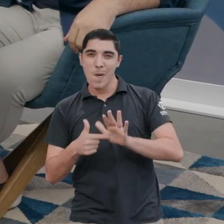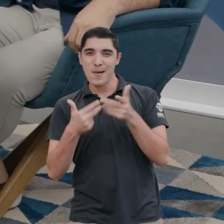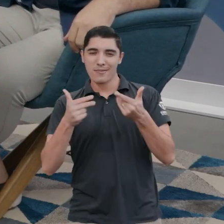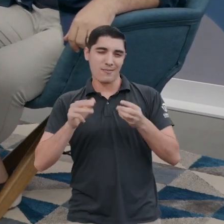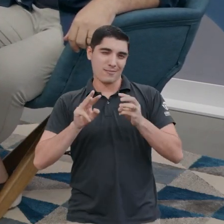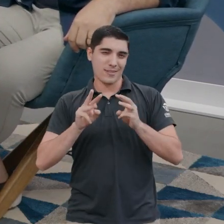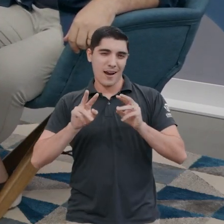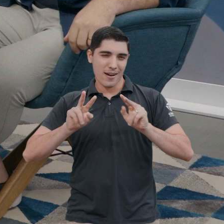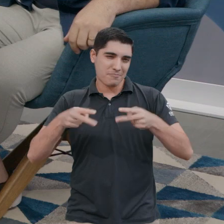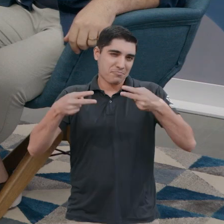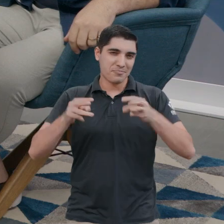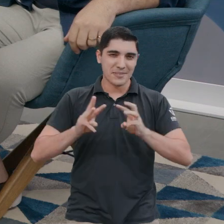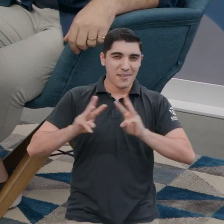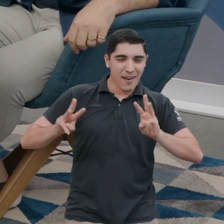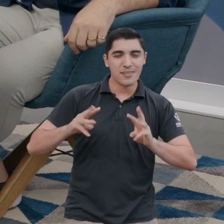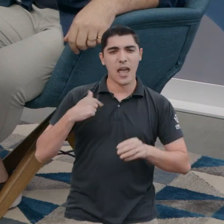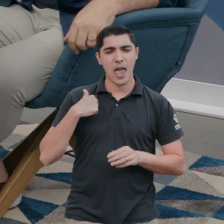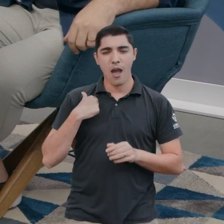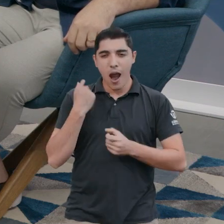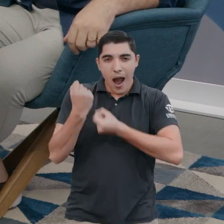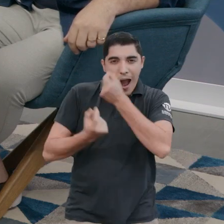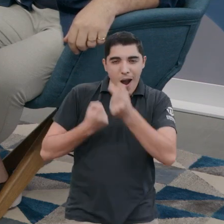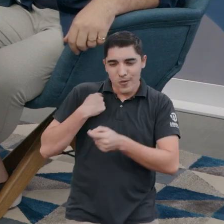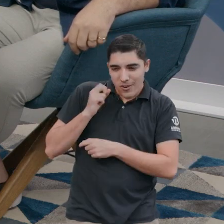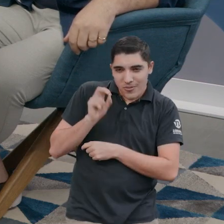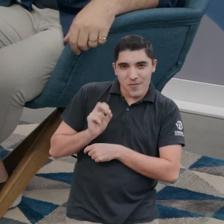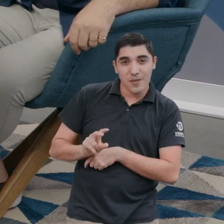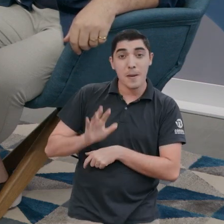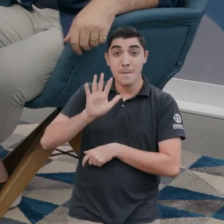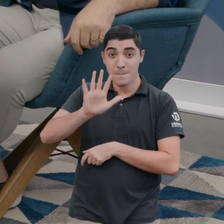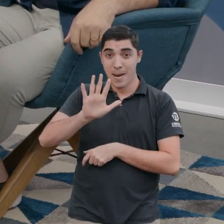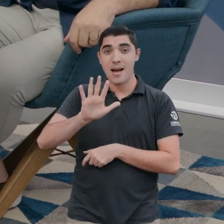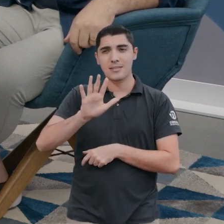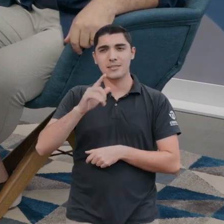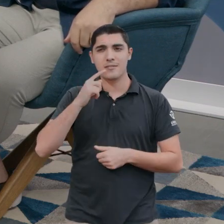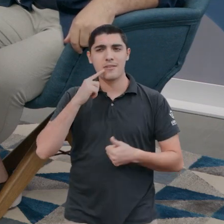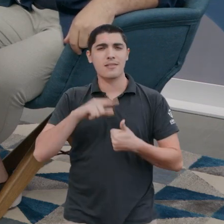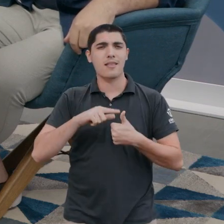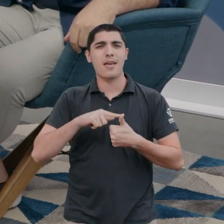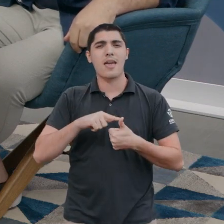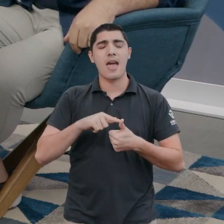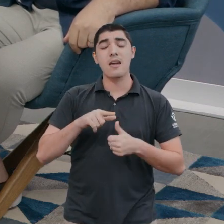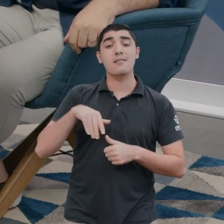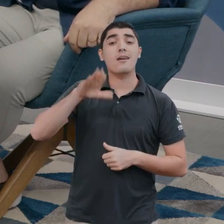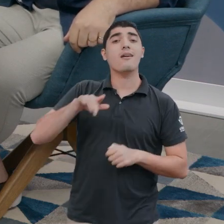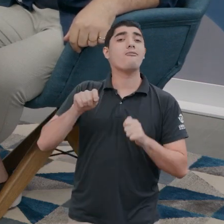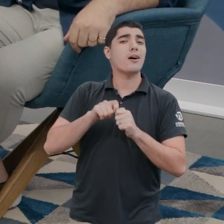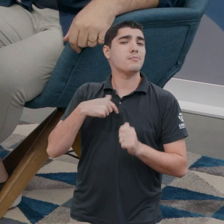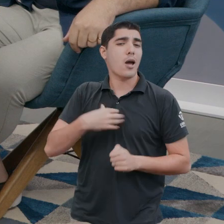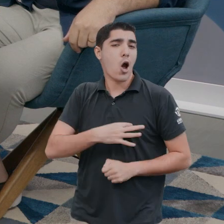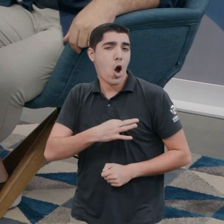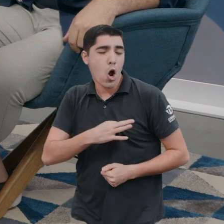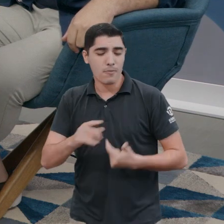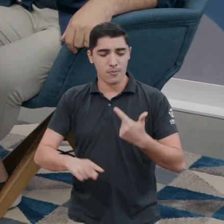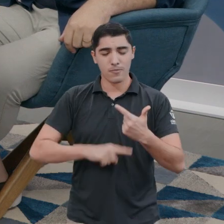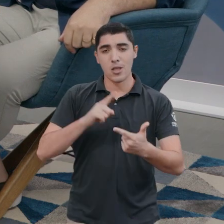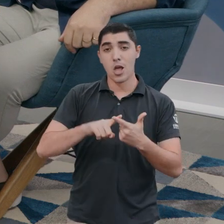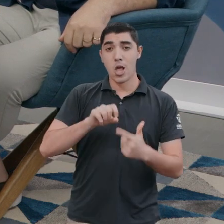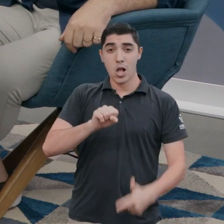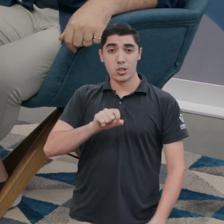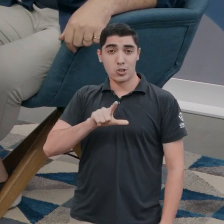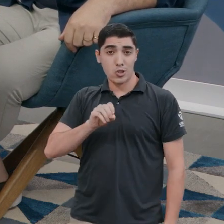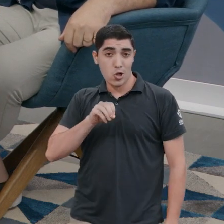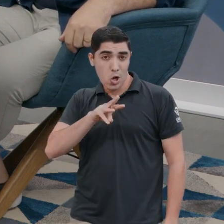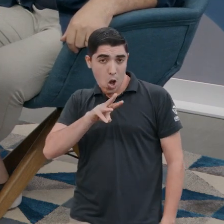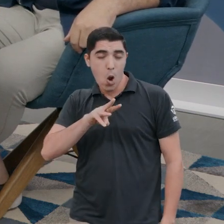né? Eu peguei alguns, só que é o Fashion Revolution, quem faz as minhas roupas, Slow Fashion, né, que